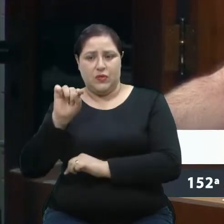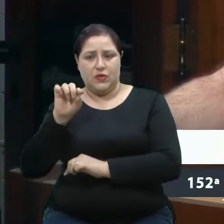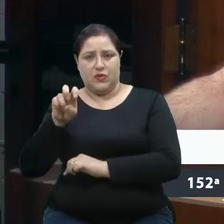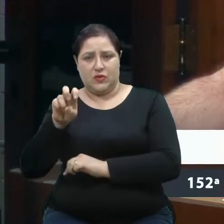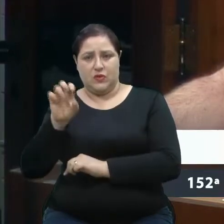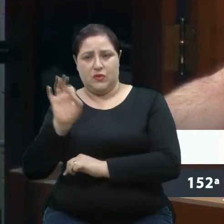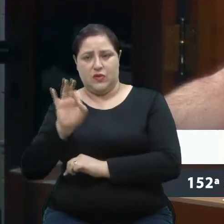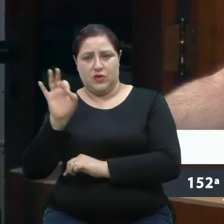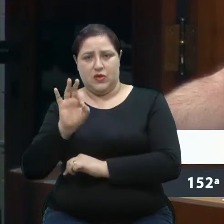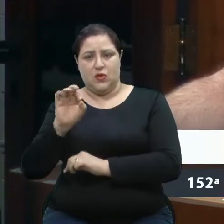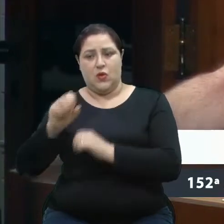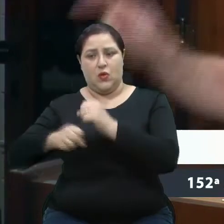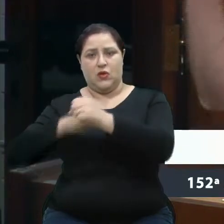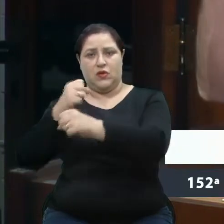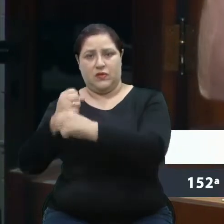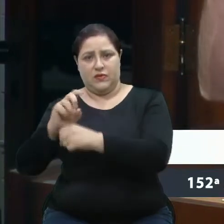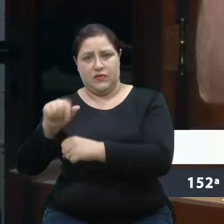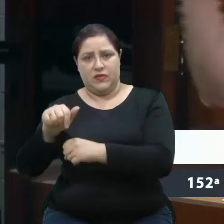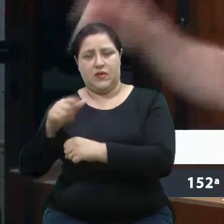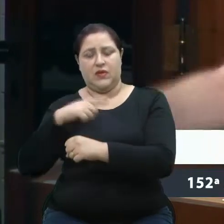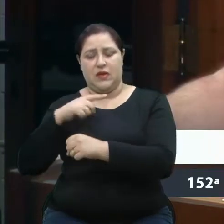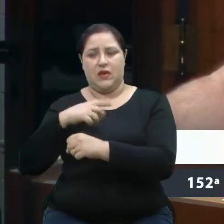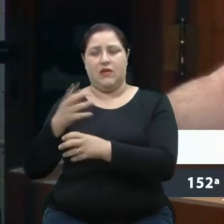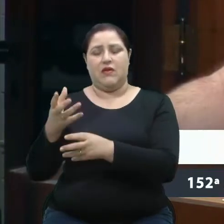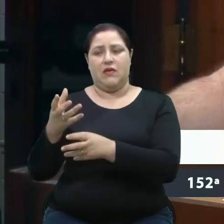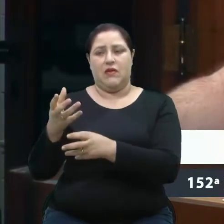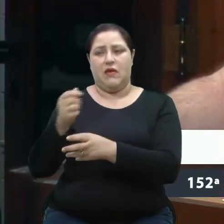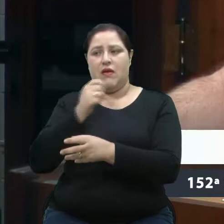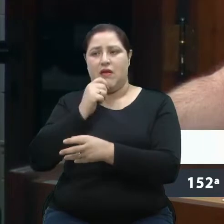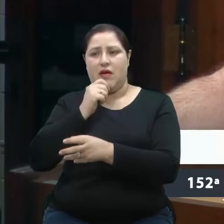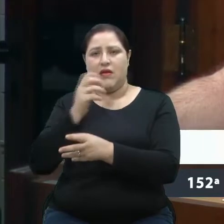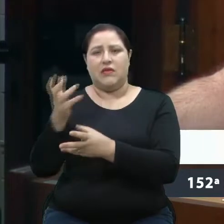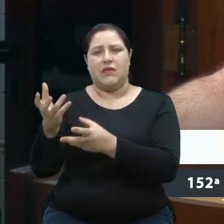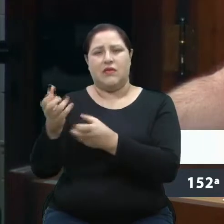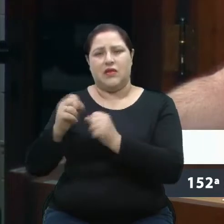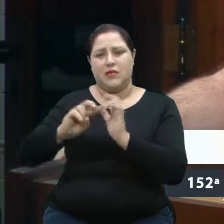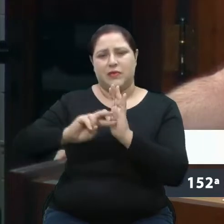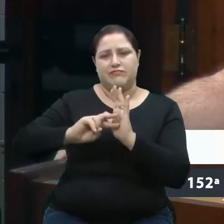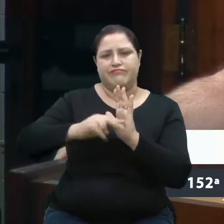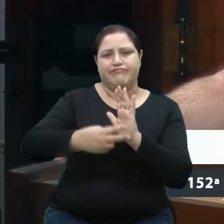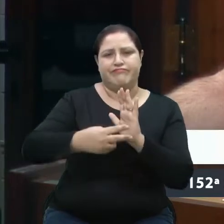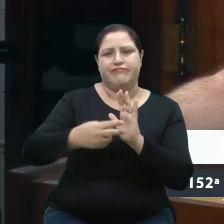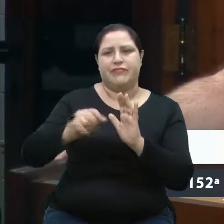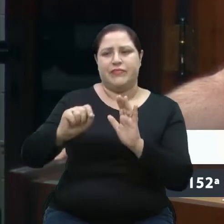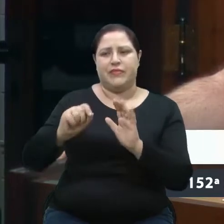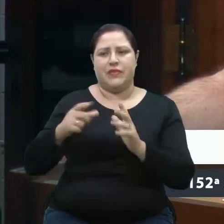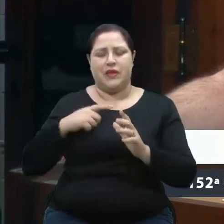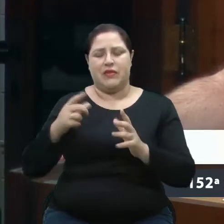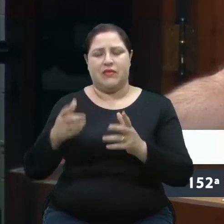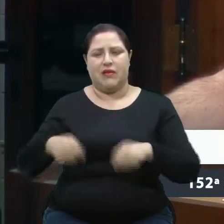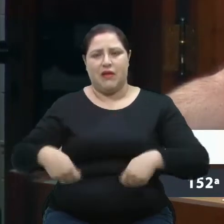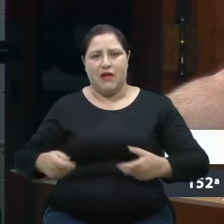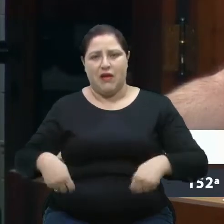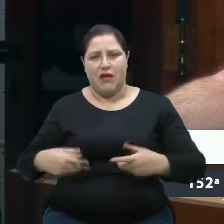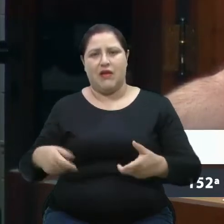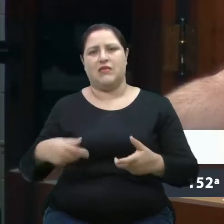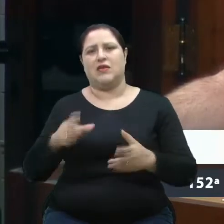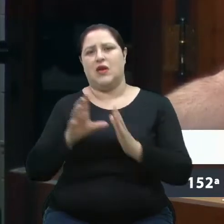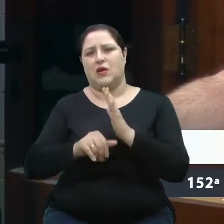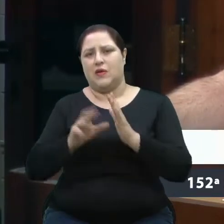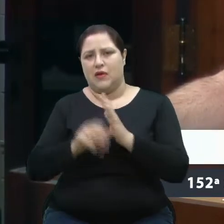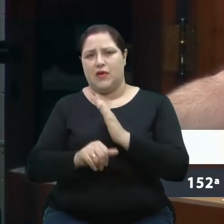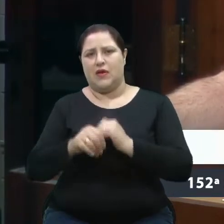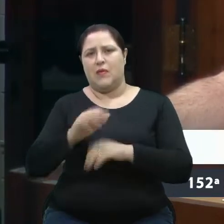ano seguinte, ainda colhendo os frutos da gastança e da roubalheira desenfreada, foram mais